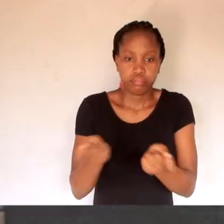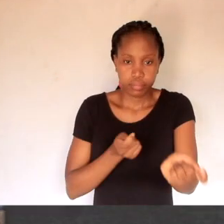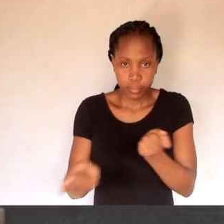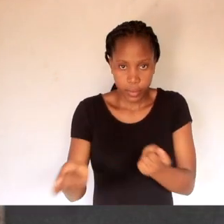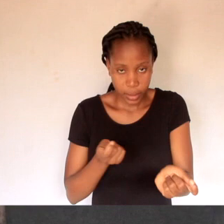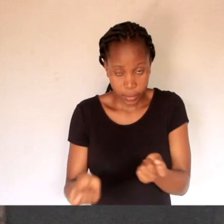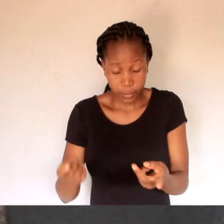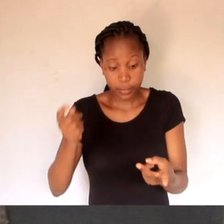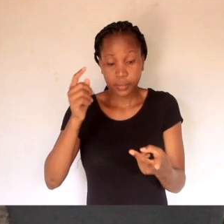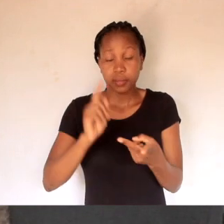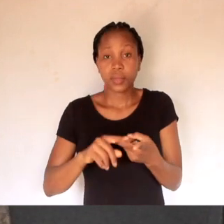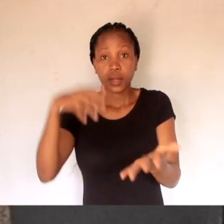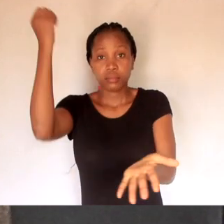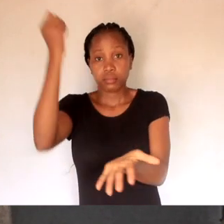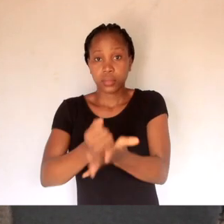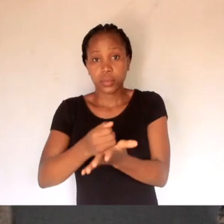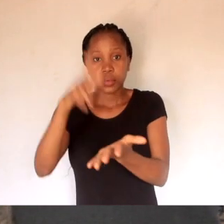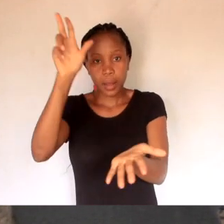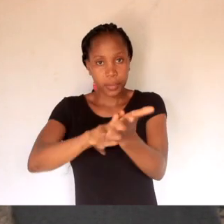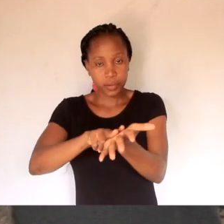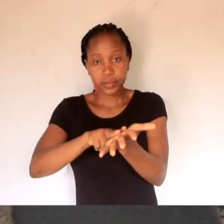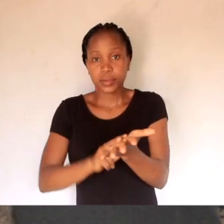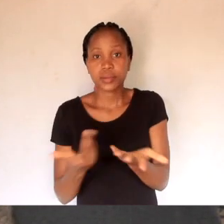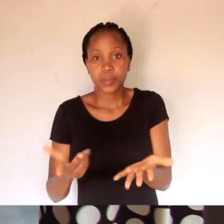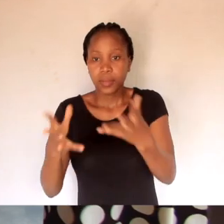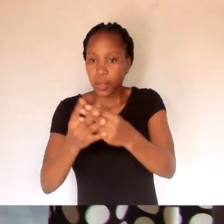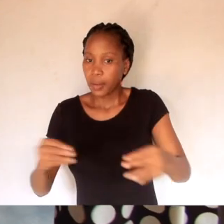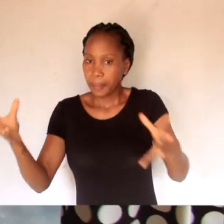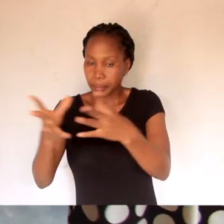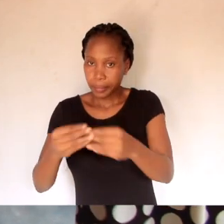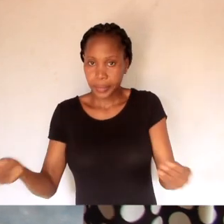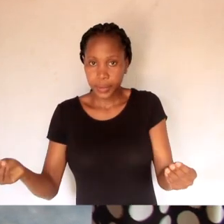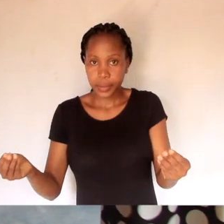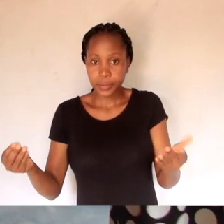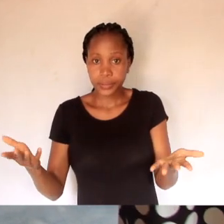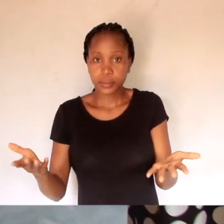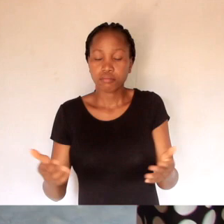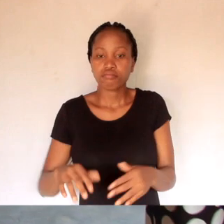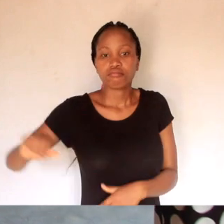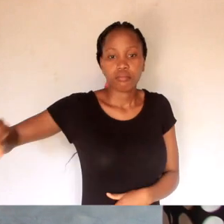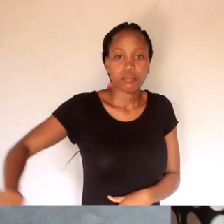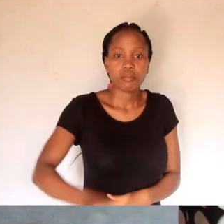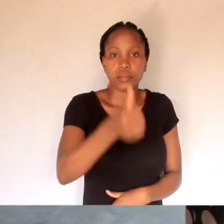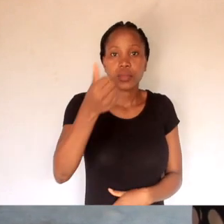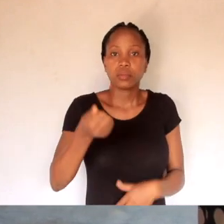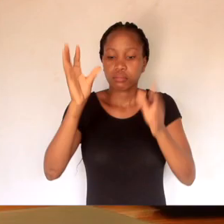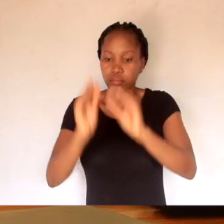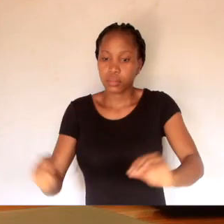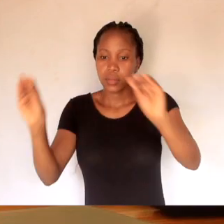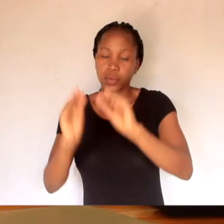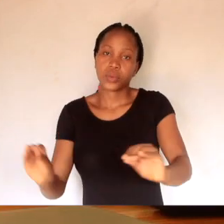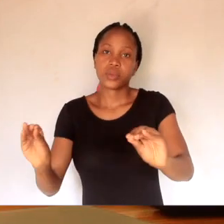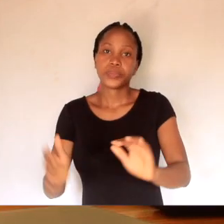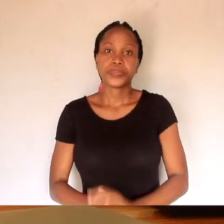na aprovação dos principais instrumentos e despachos que contribuem para a melhoria do Sistema Nacional da Educação.